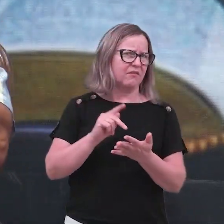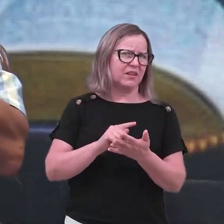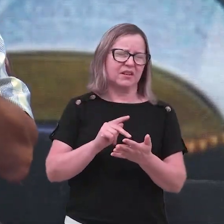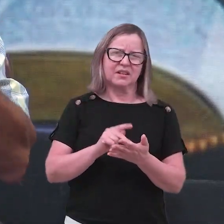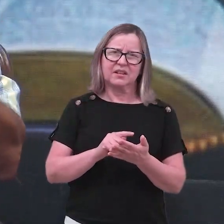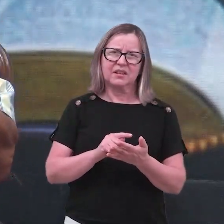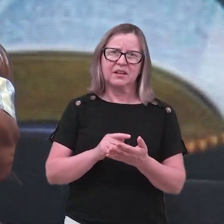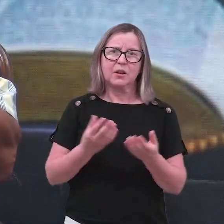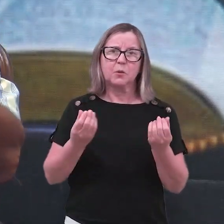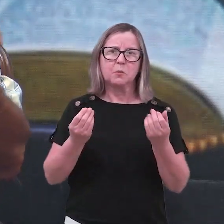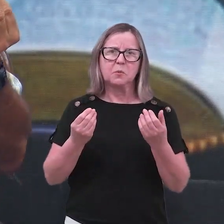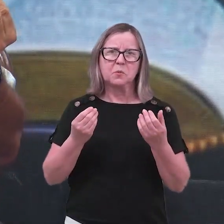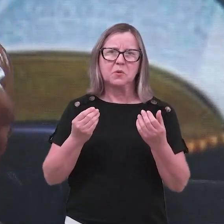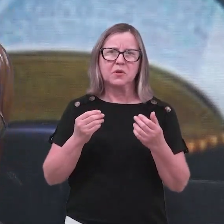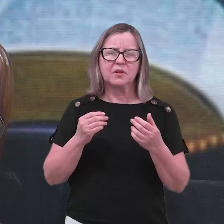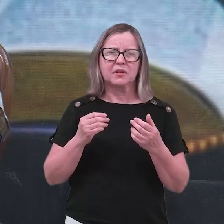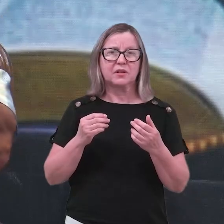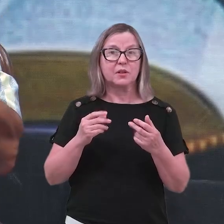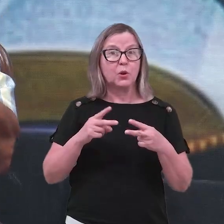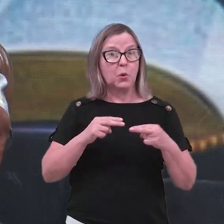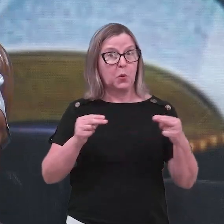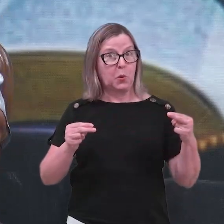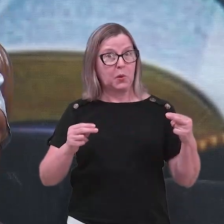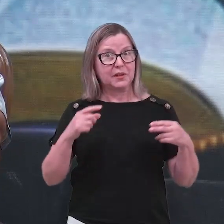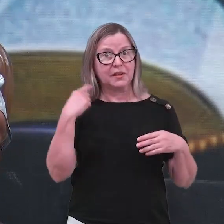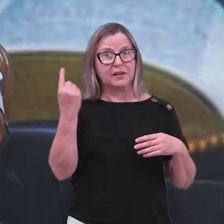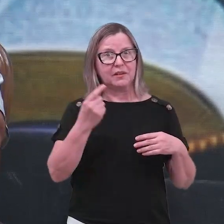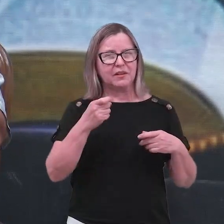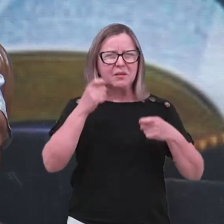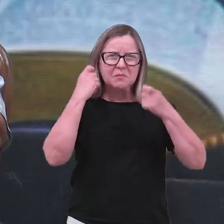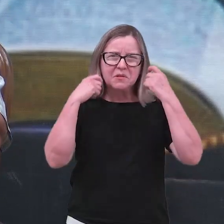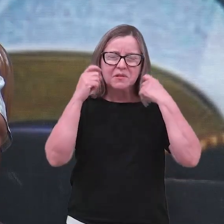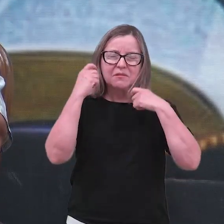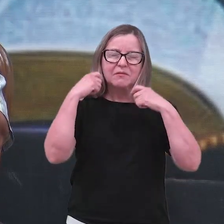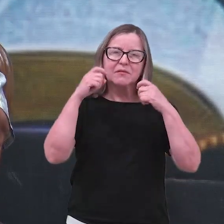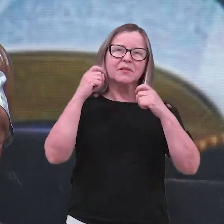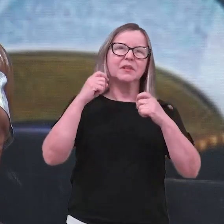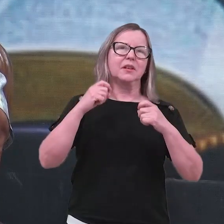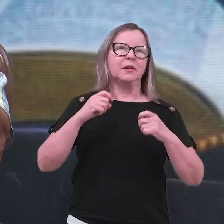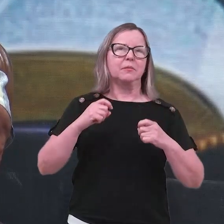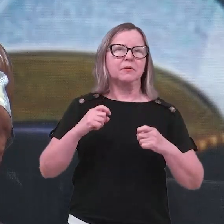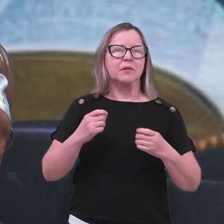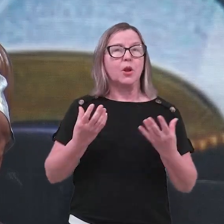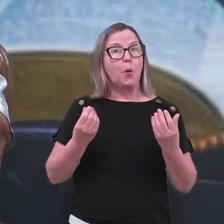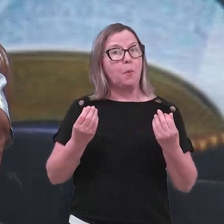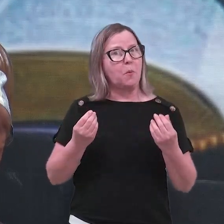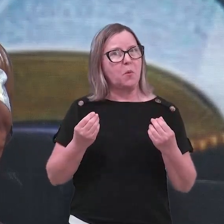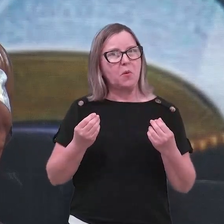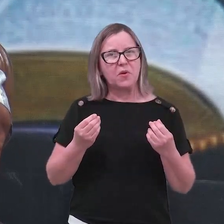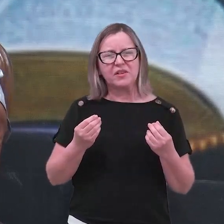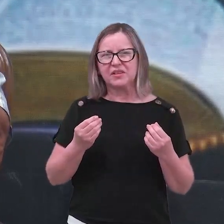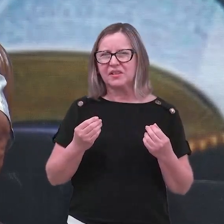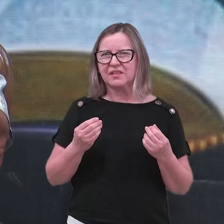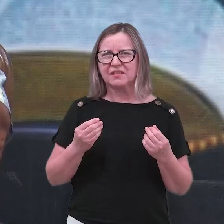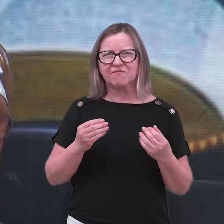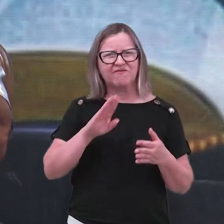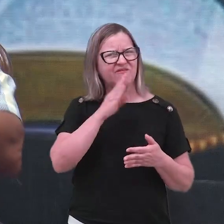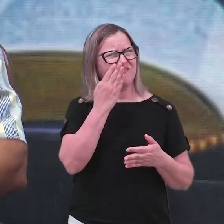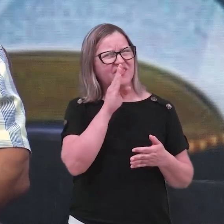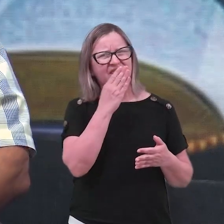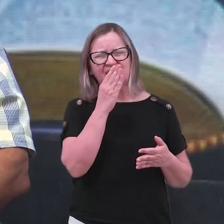das nossas ansiedades, muitas das nossas preocupações, muitas delas são fictícias,